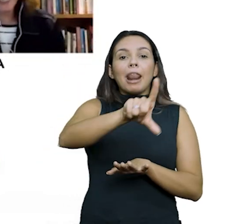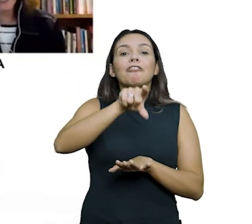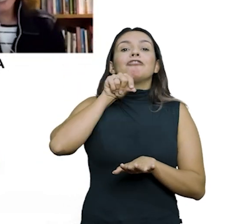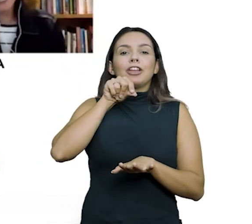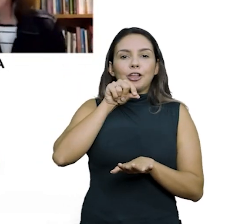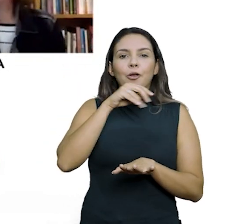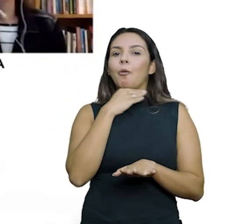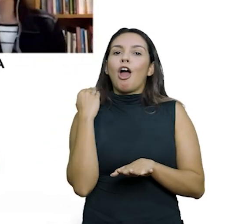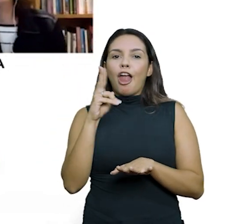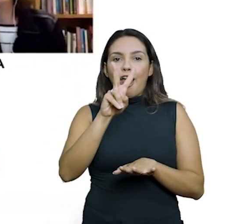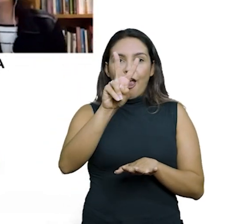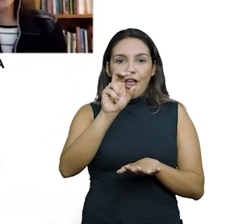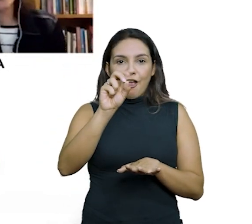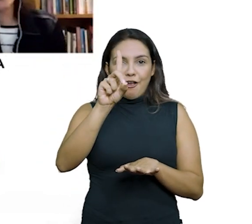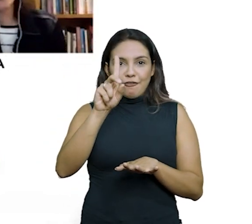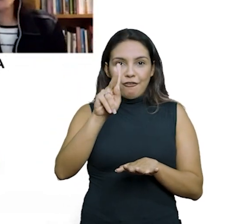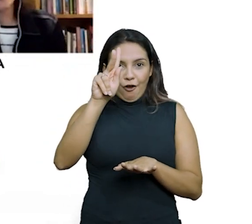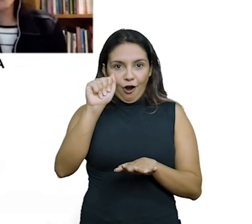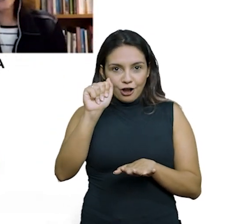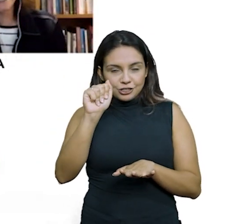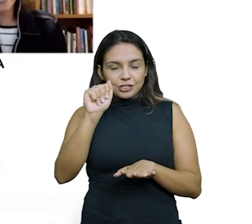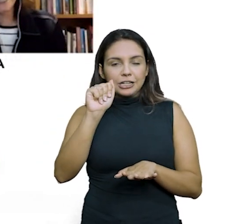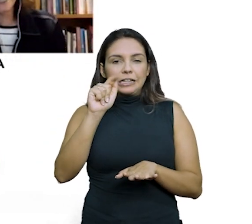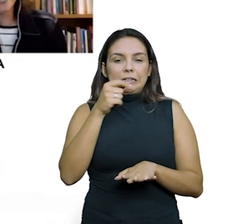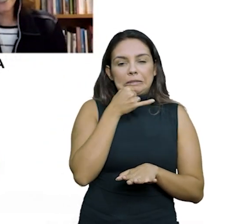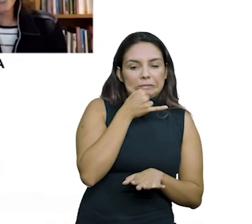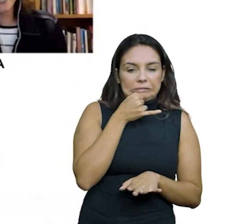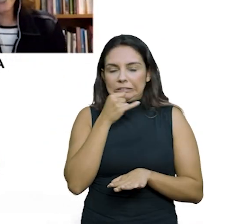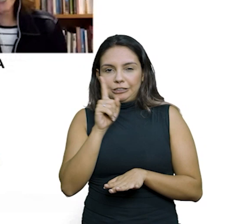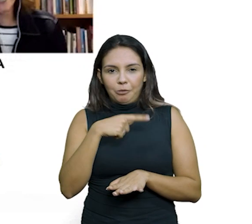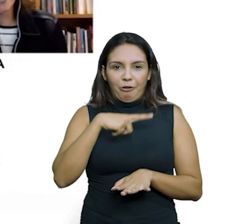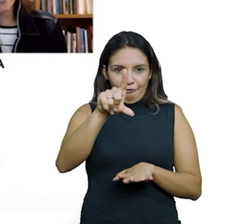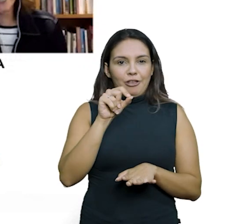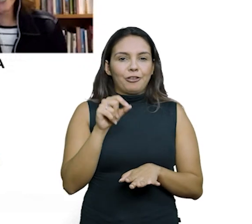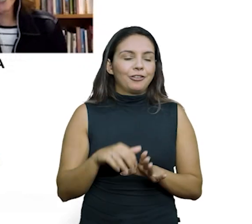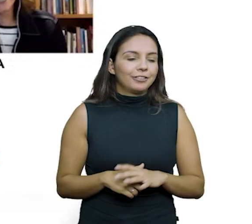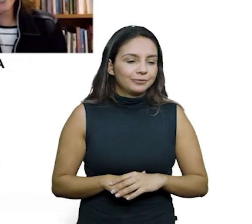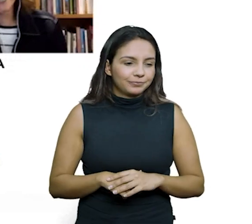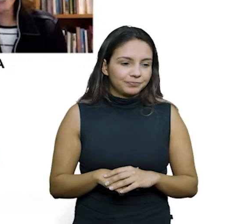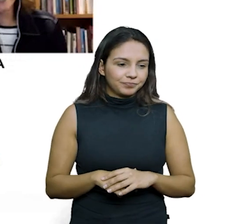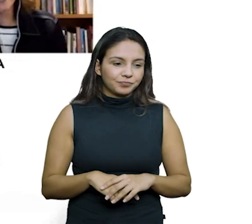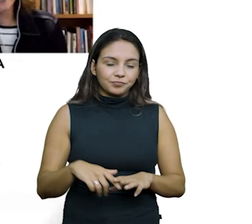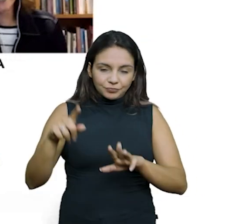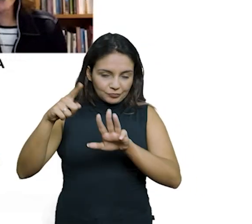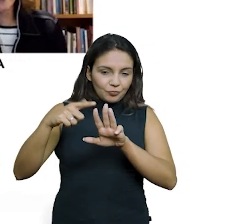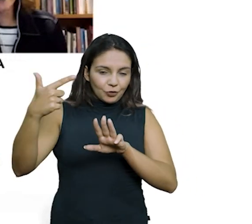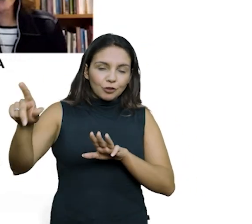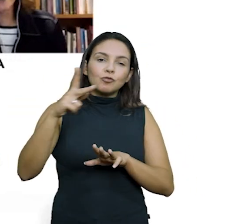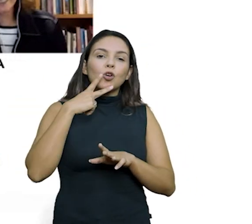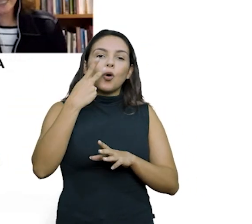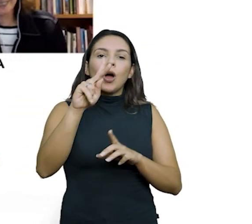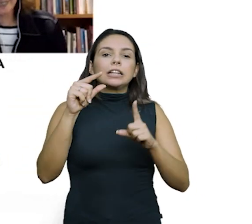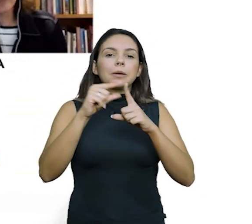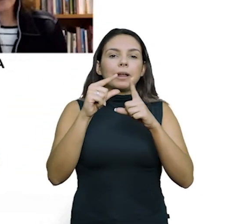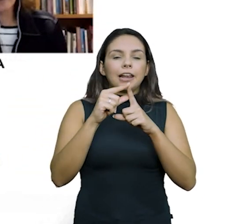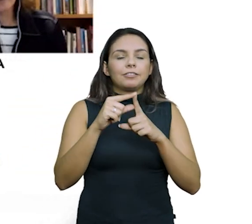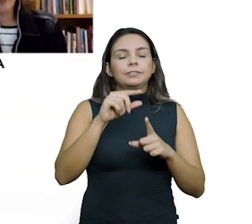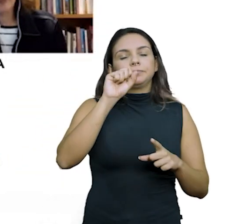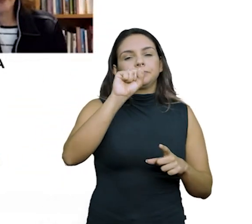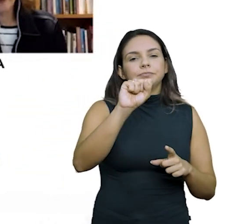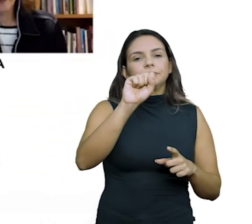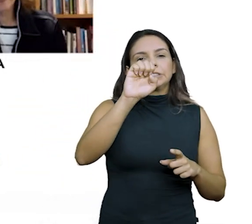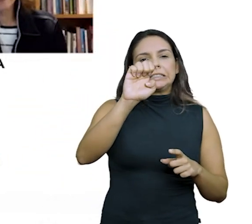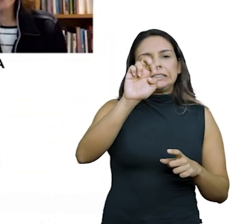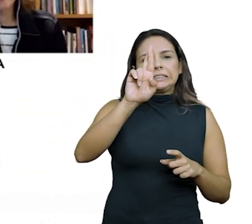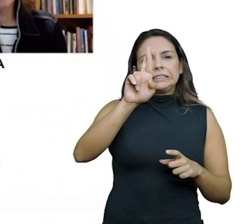Eu tenho... Outra coisa que me veio na cabeça é a palavra que eu acho que resumiria bem a serendipidade.